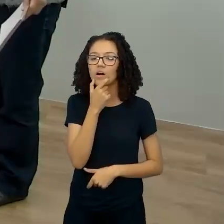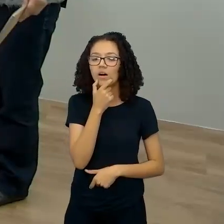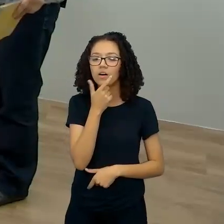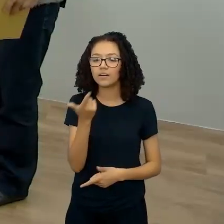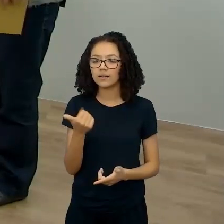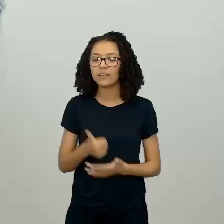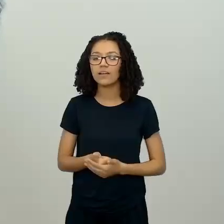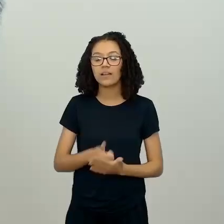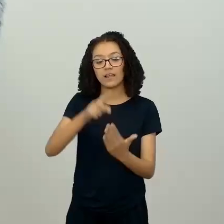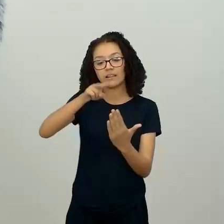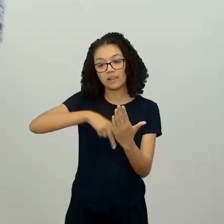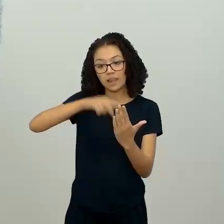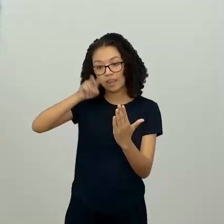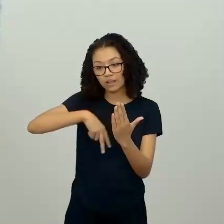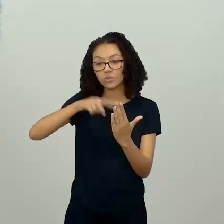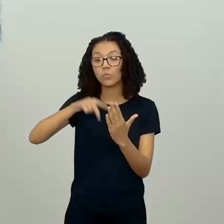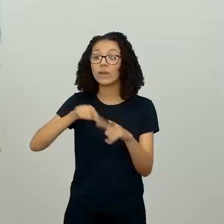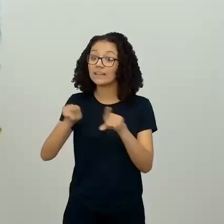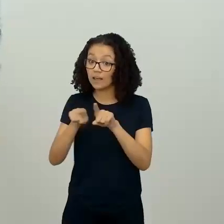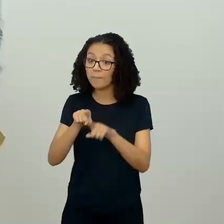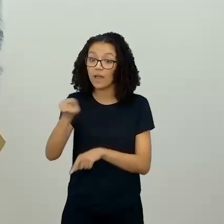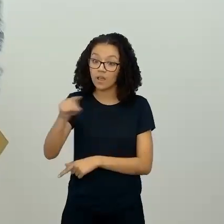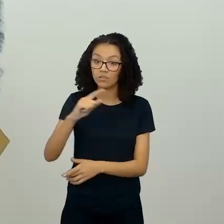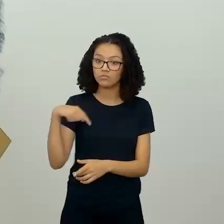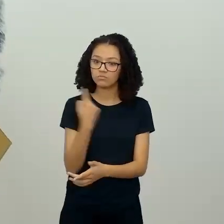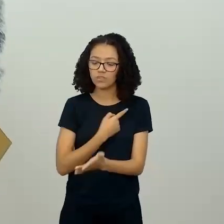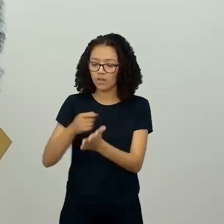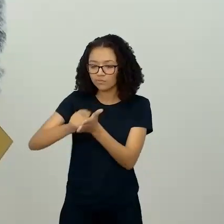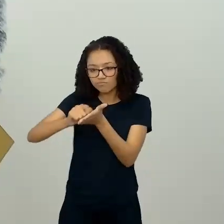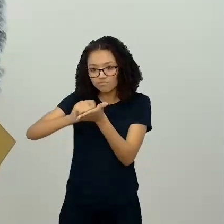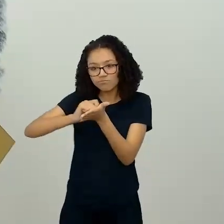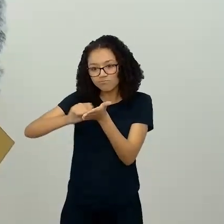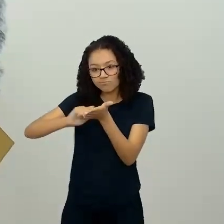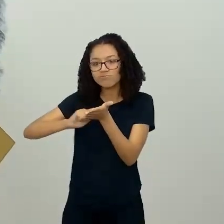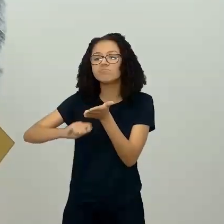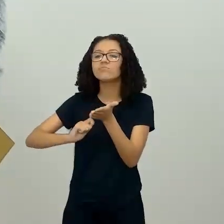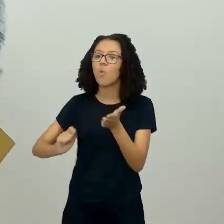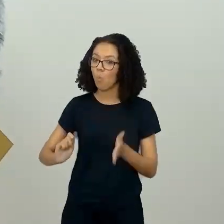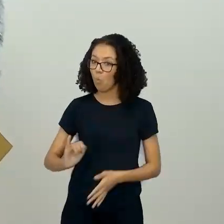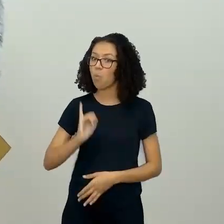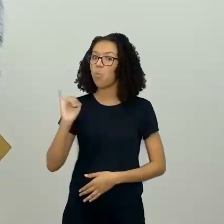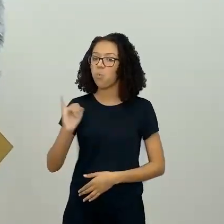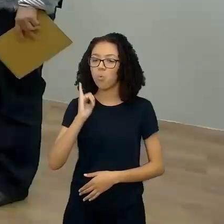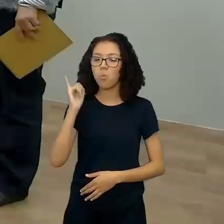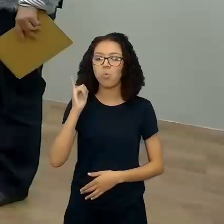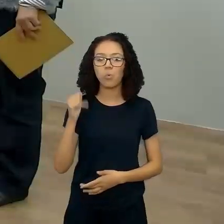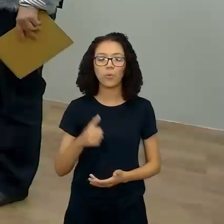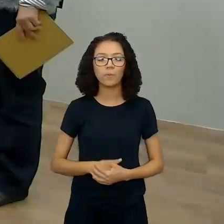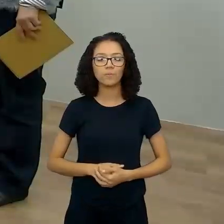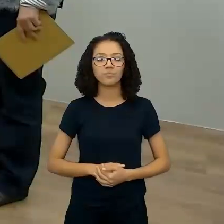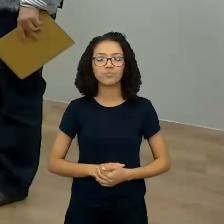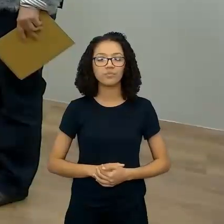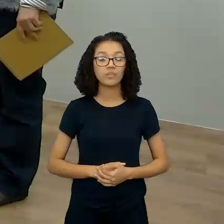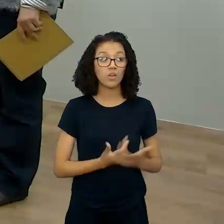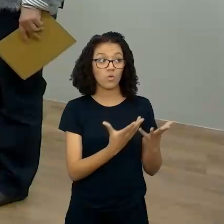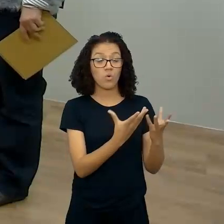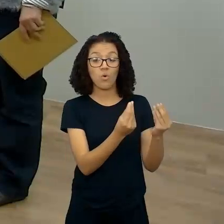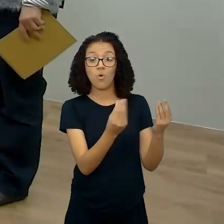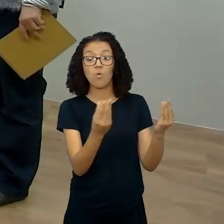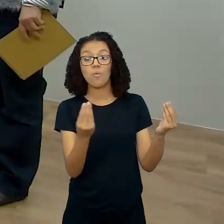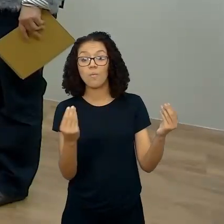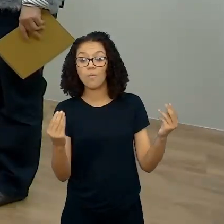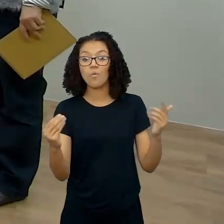Tanto na leitura, como para escrever, né? Tudo mais. A gente tem muitos autores de